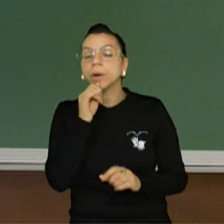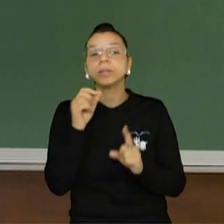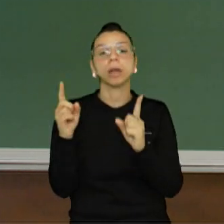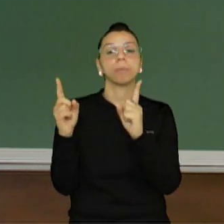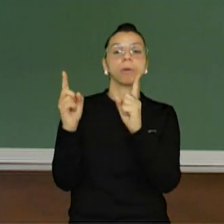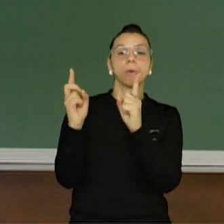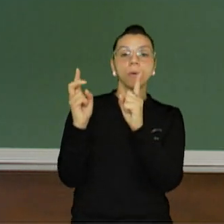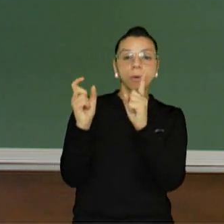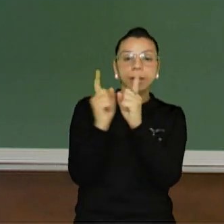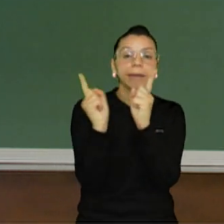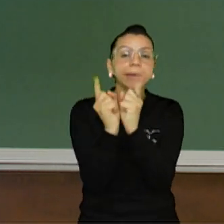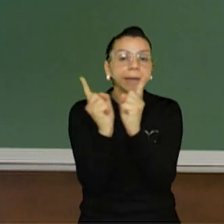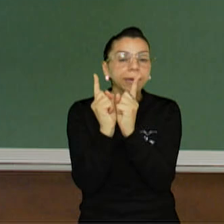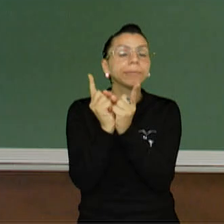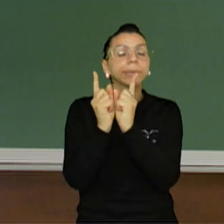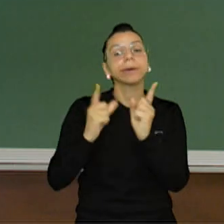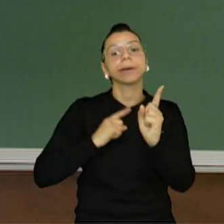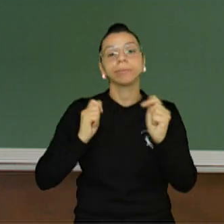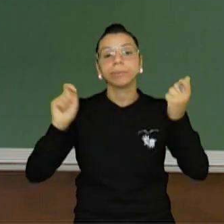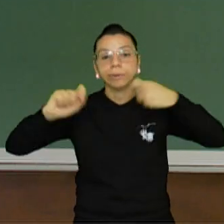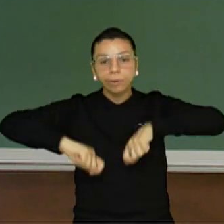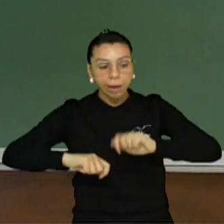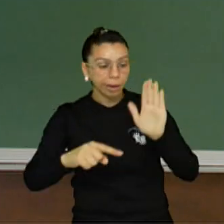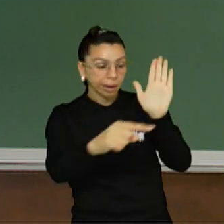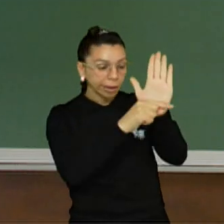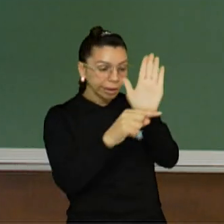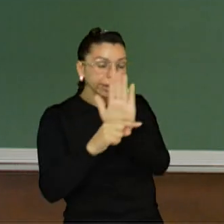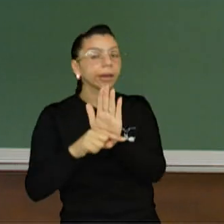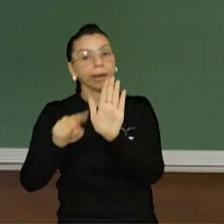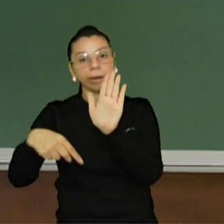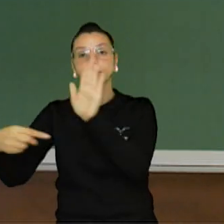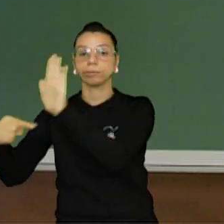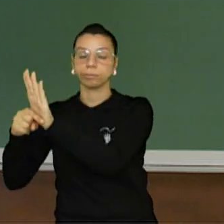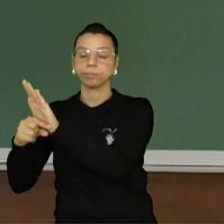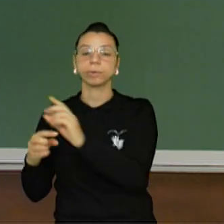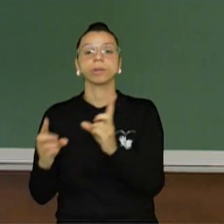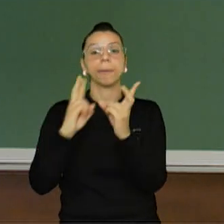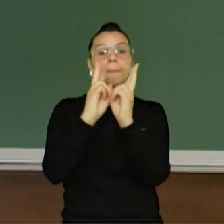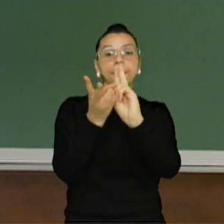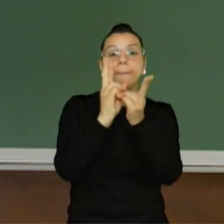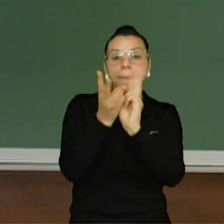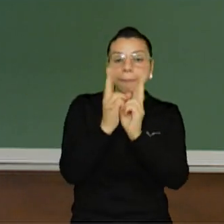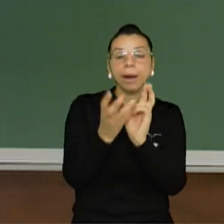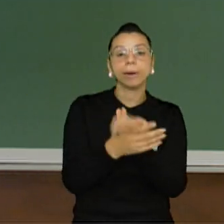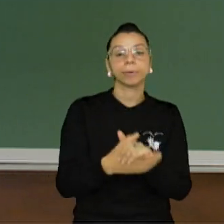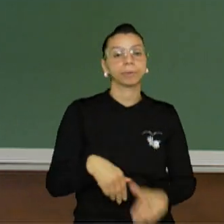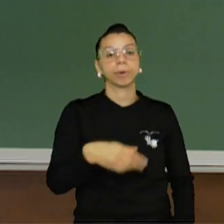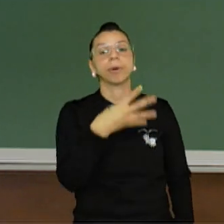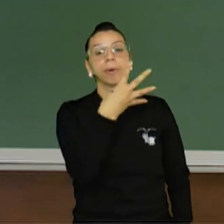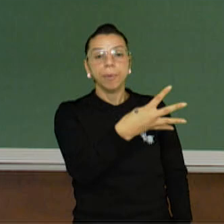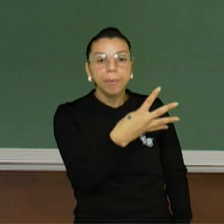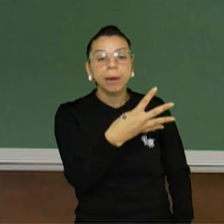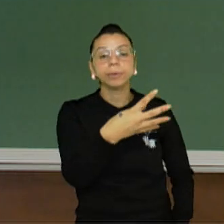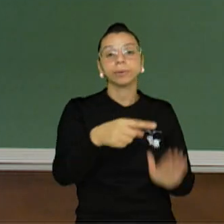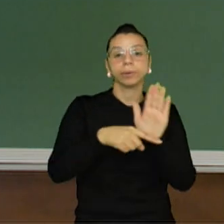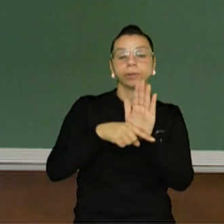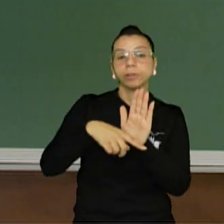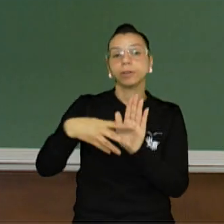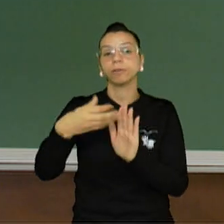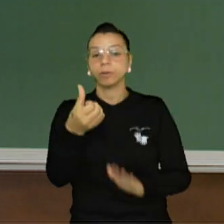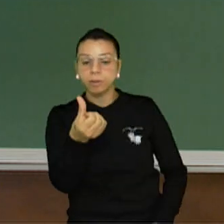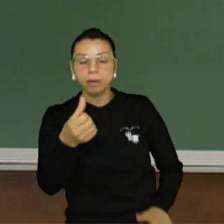negativos na multiplicação dá negativo. Quantidade par, 2 negativos, 4 negativos, 6 negativos,